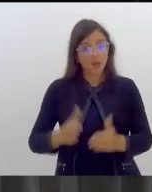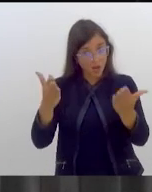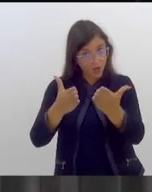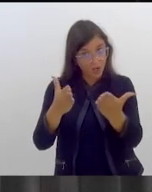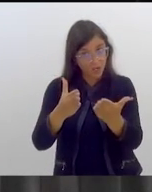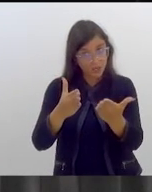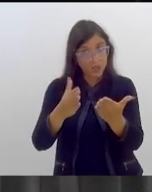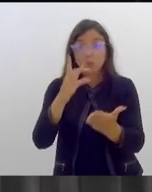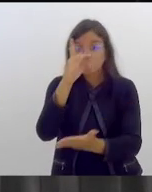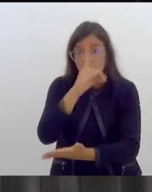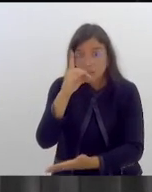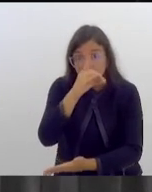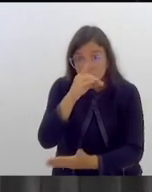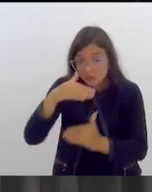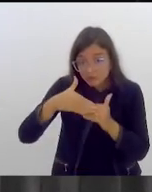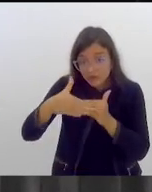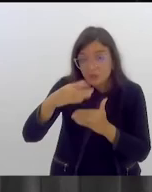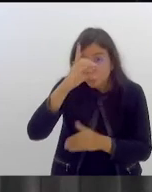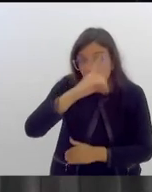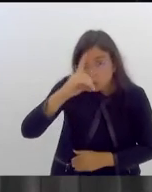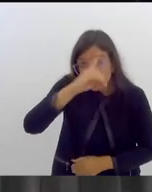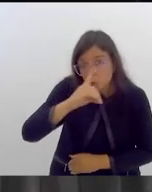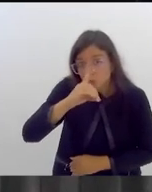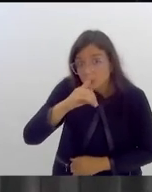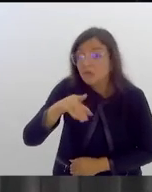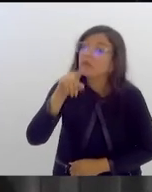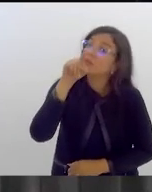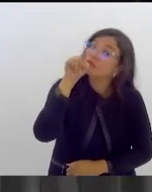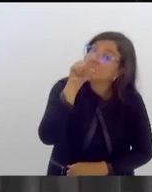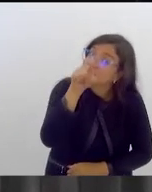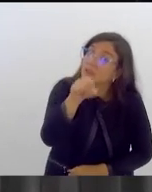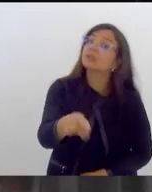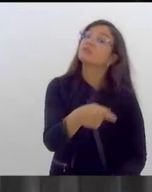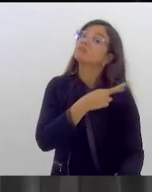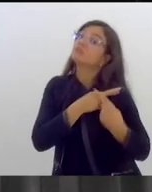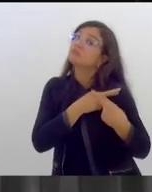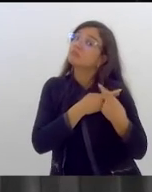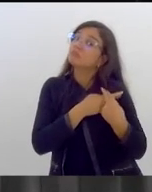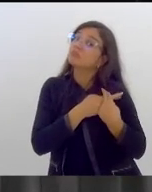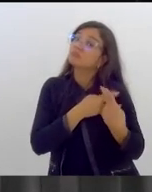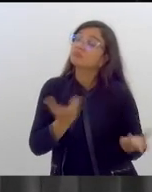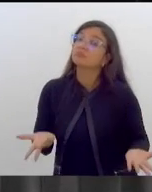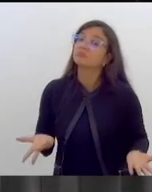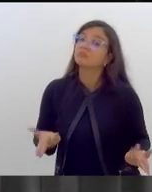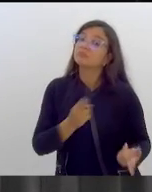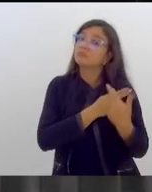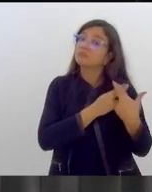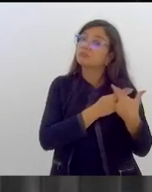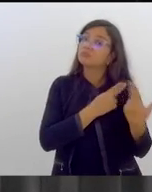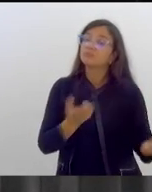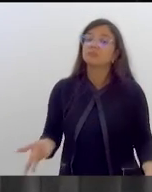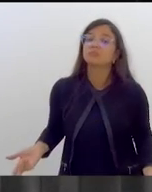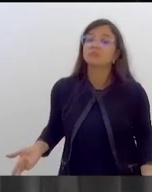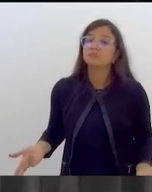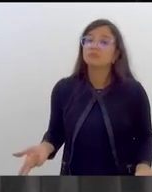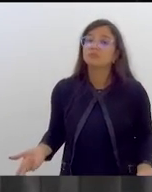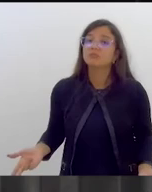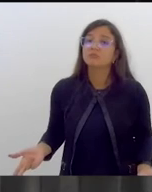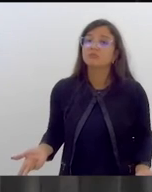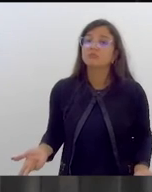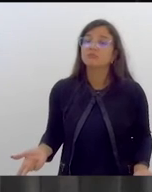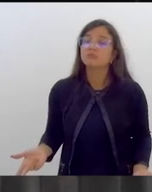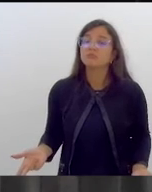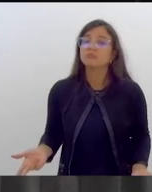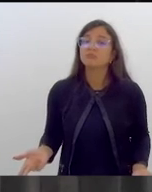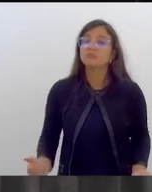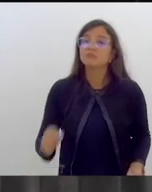de semana domingo você vai ter esta responsabilidade a responsabilidade de você no Exercício